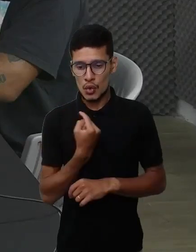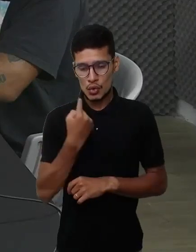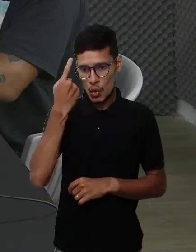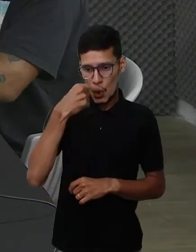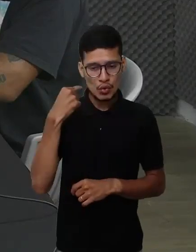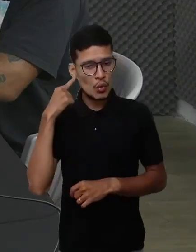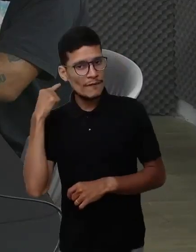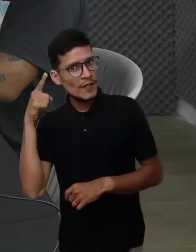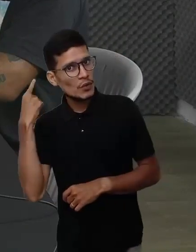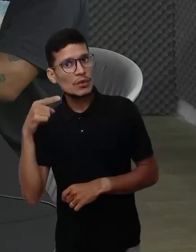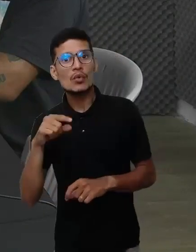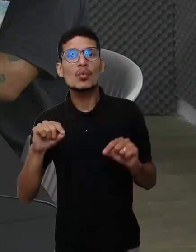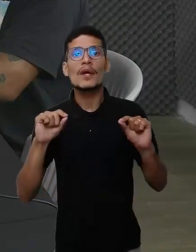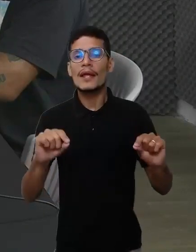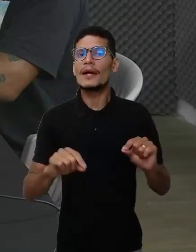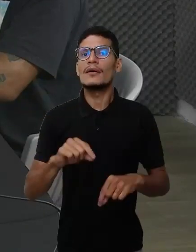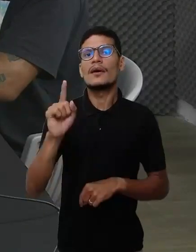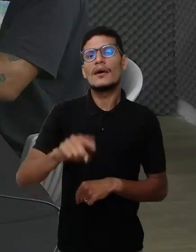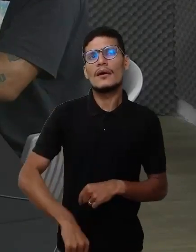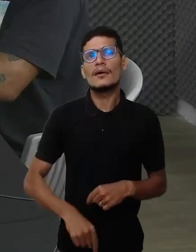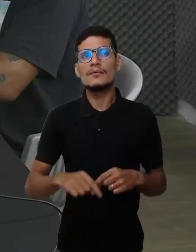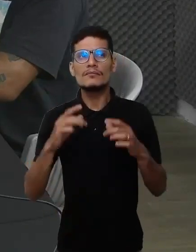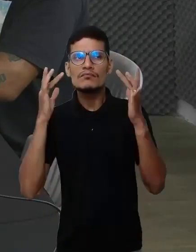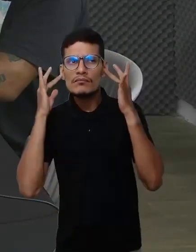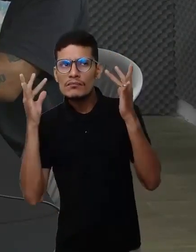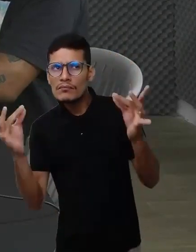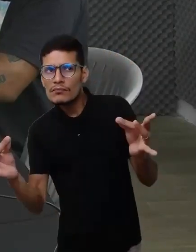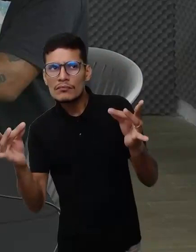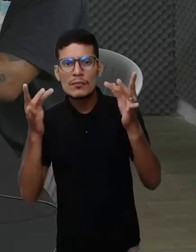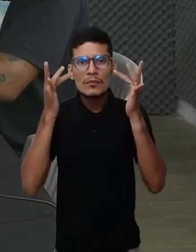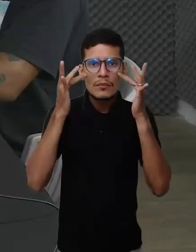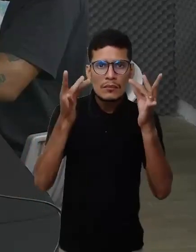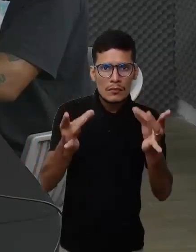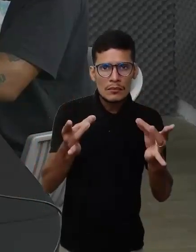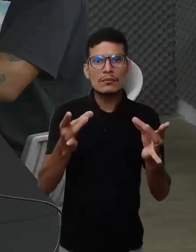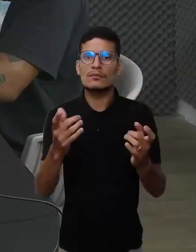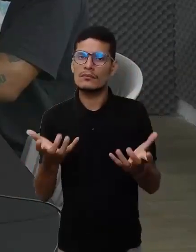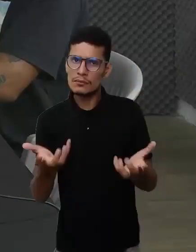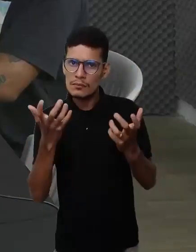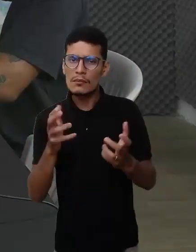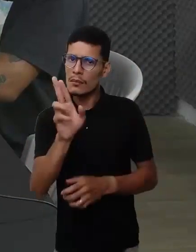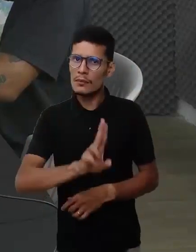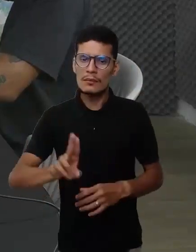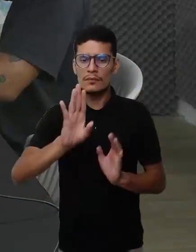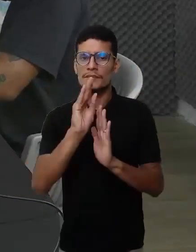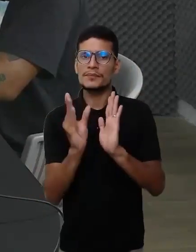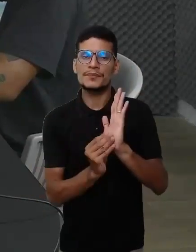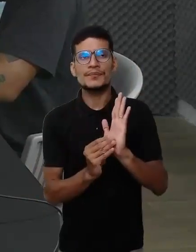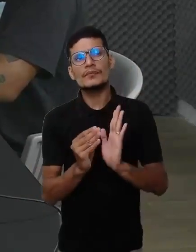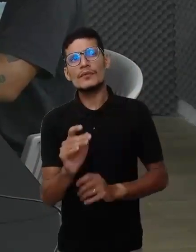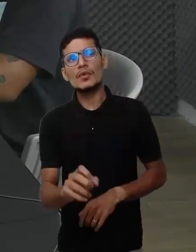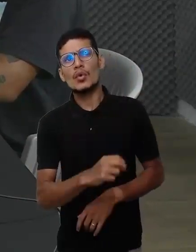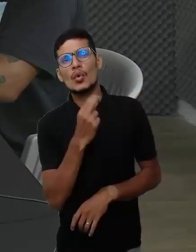ouvidos eles ficam mais dispostos a consumir aquele conteúdo, ou, assim, eles